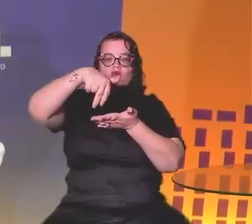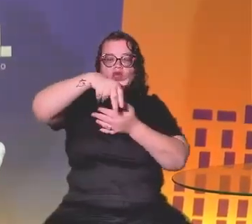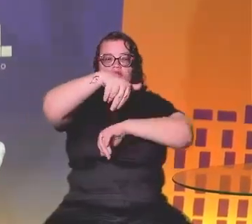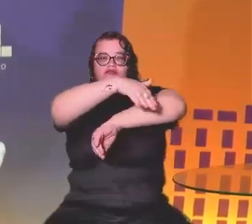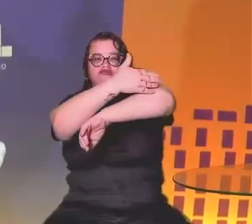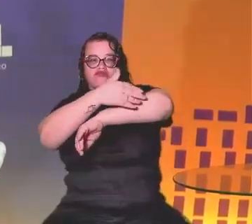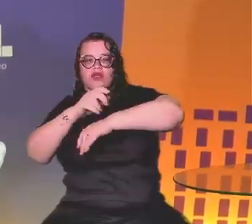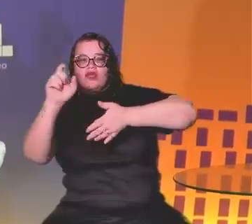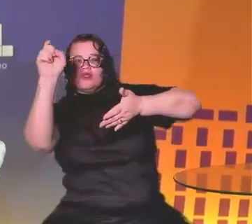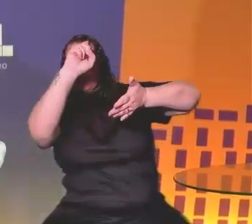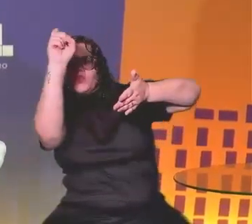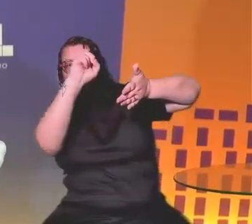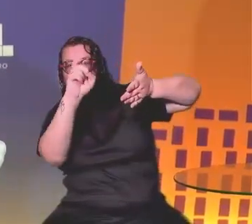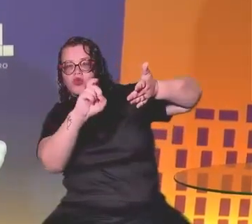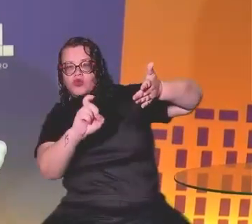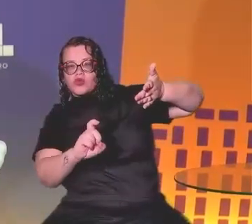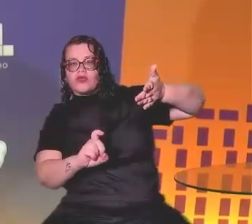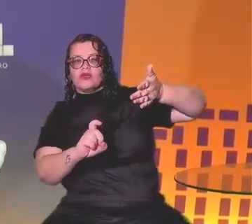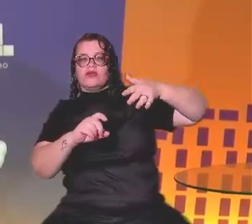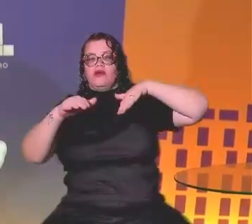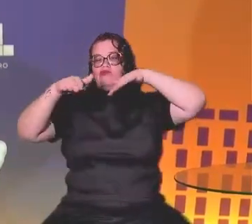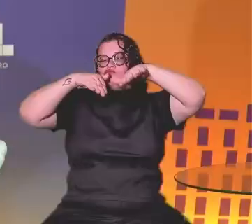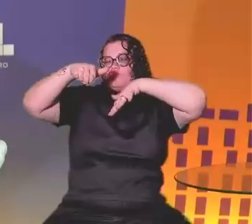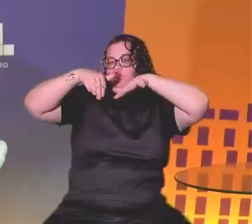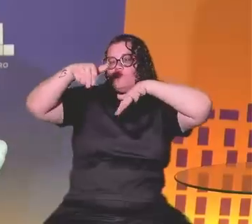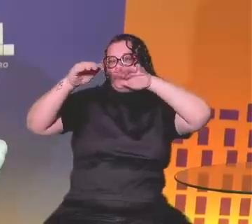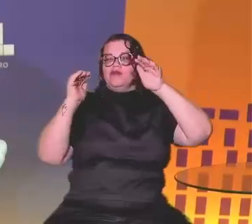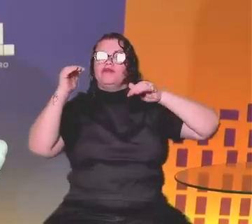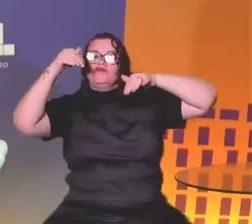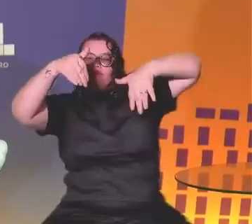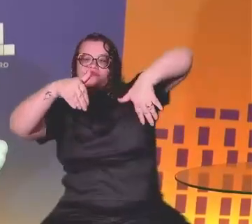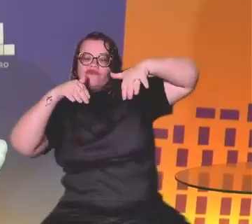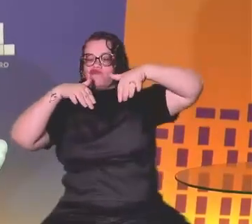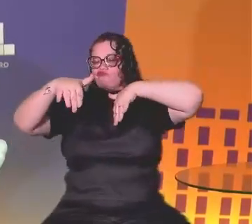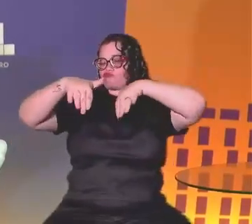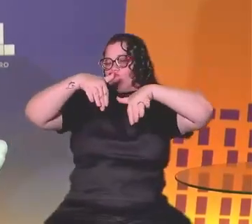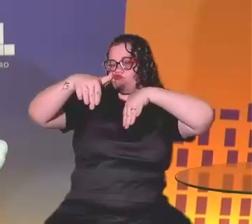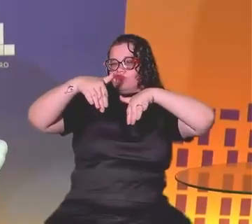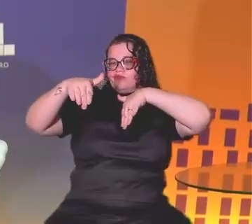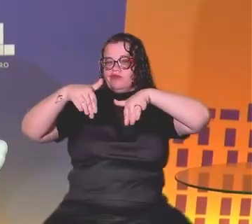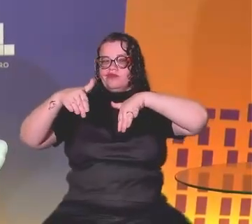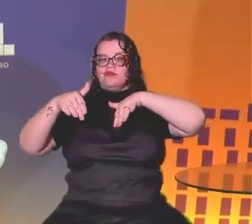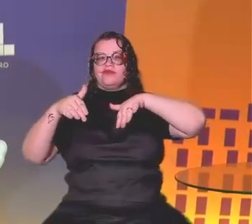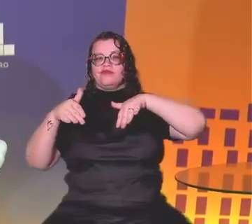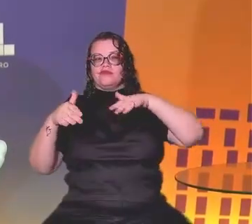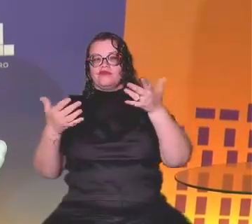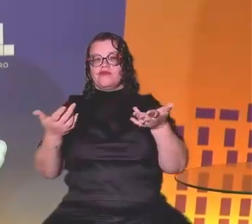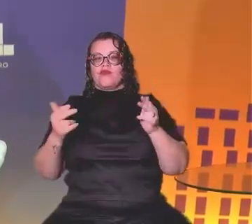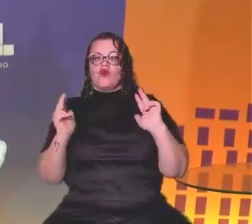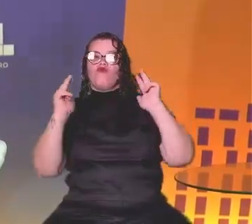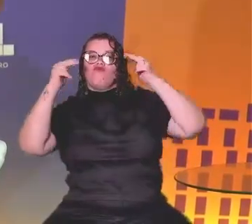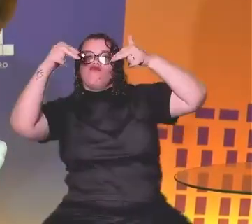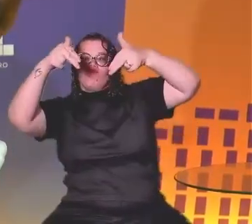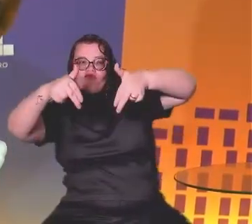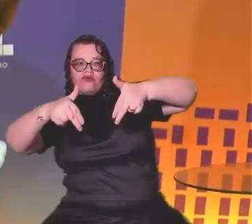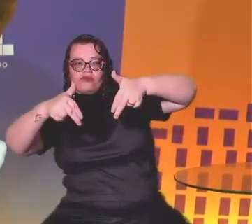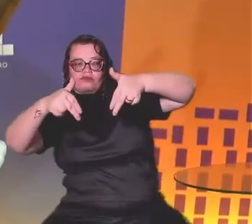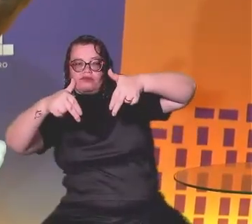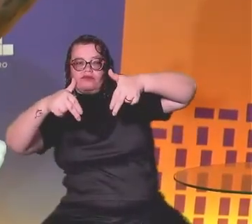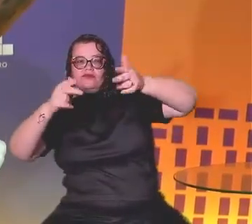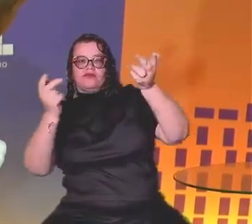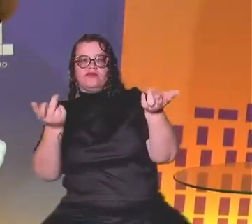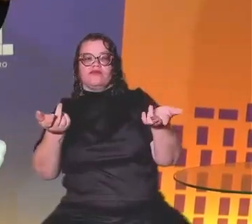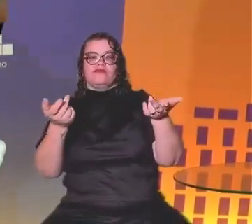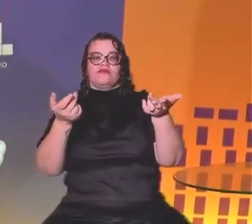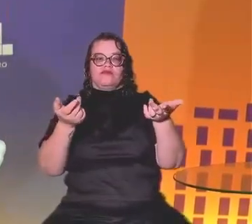o grafite, que é o desenho, o DJ, que faz os scratch, e o rap, que é a música desse movimento. E o rap significa rhythm and poetry,